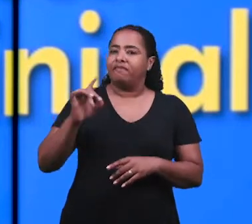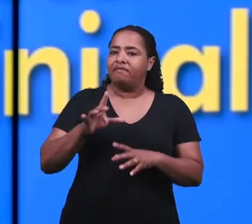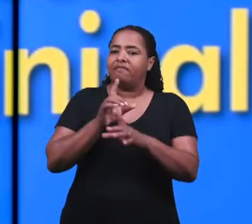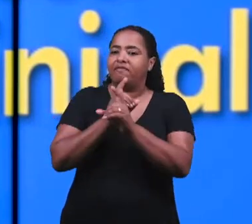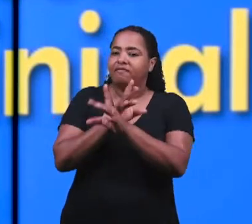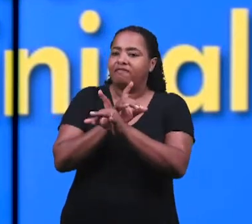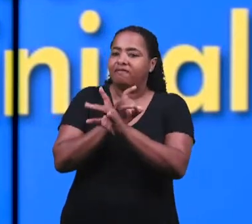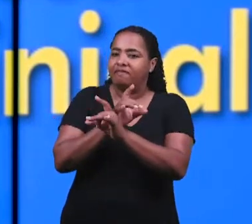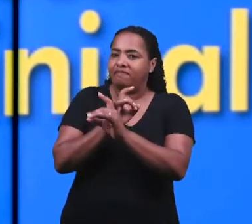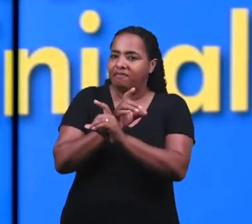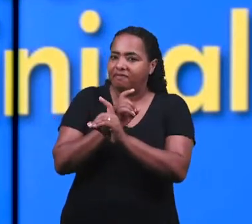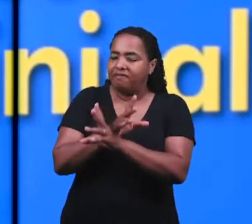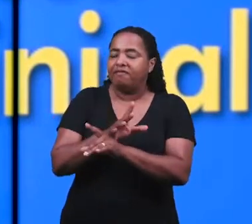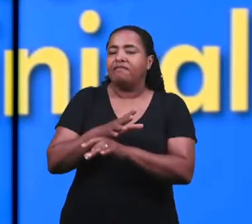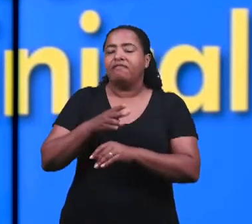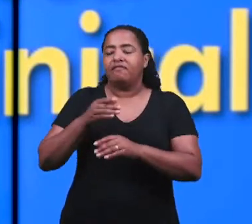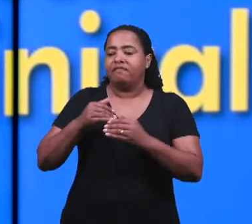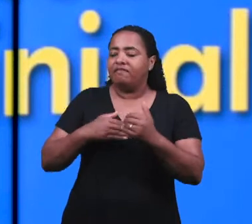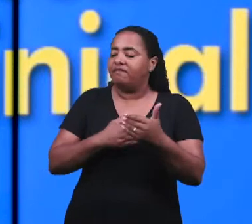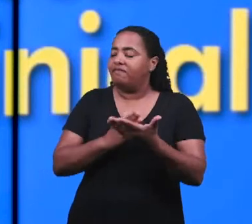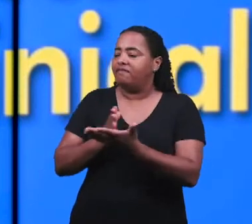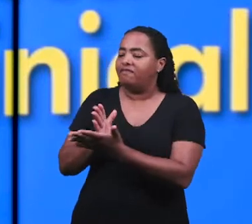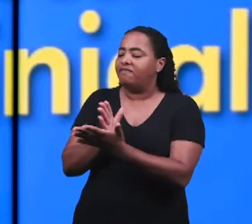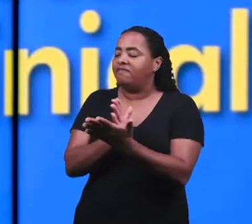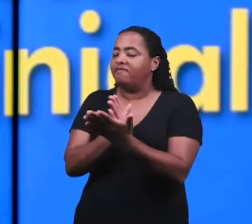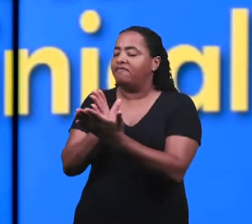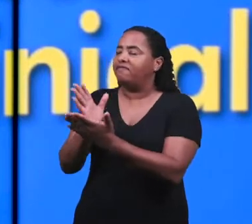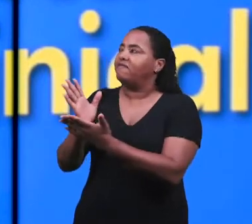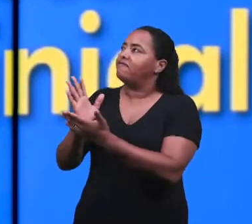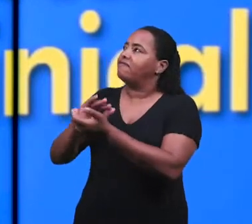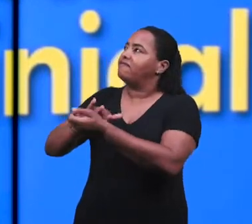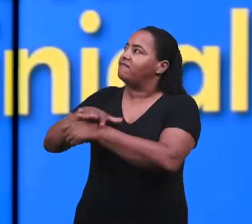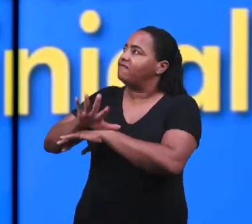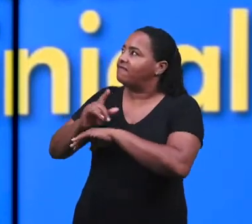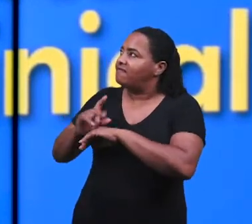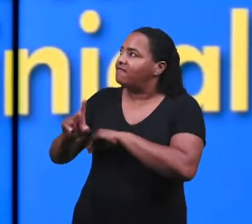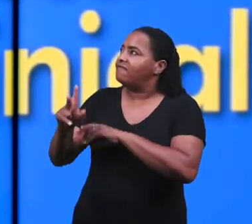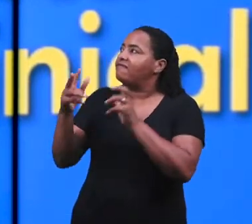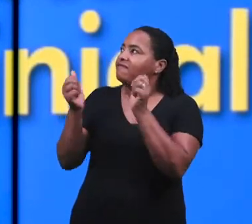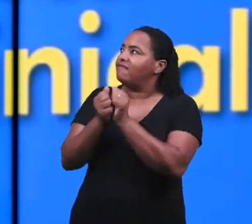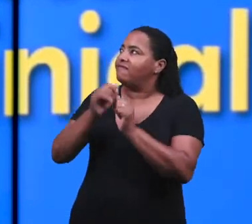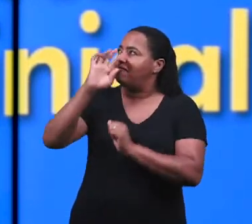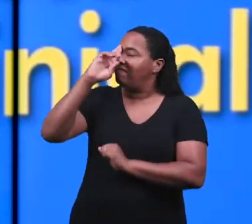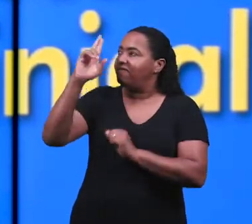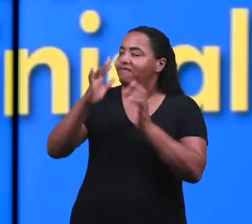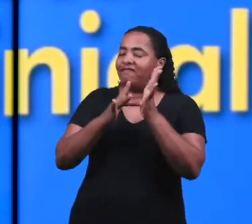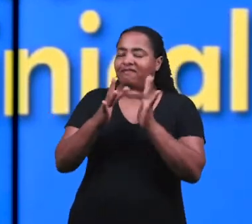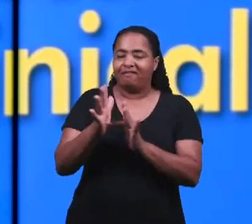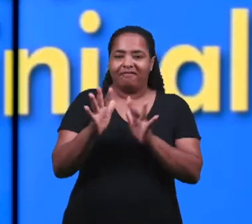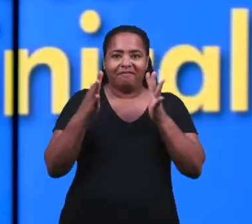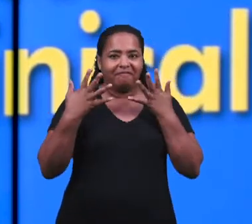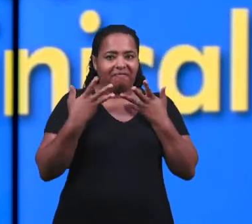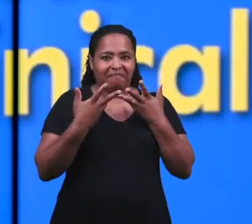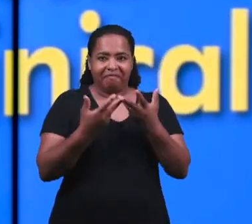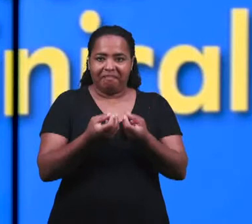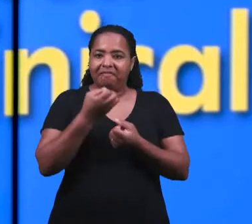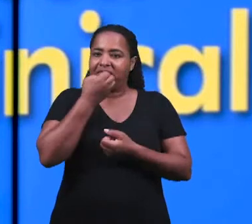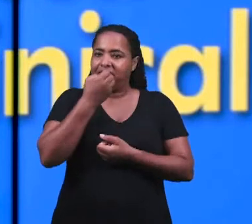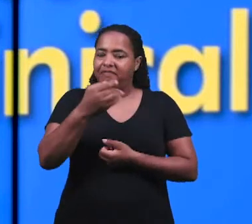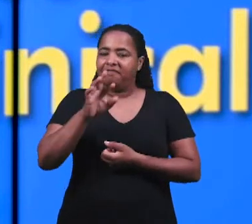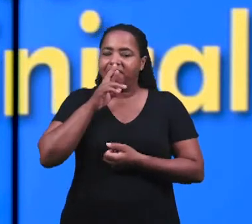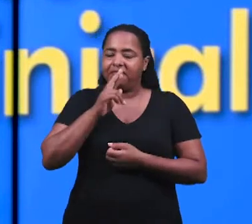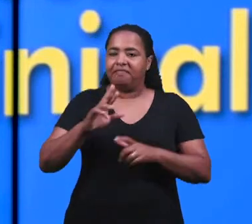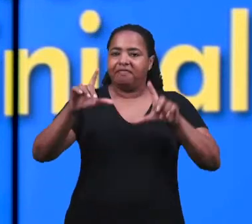que vai nos fazer passar a primeira e longa e eterna noite na presença do Senhor. Que maravilha, né? Muito